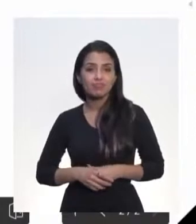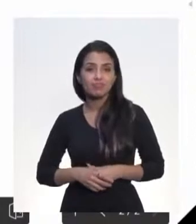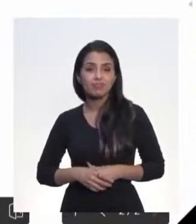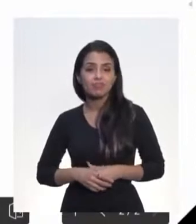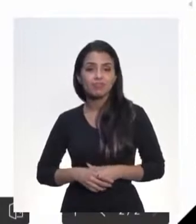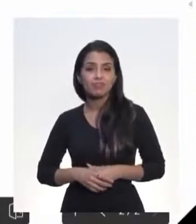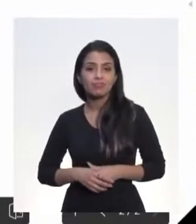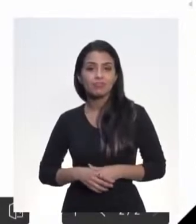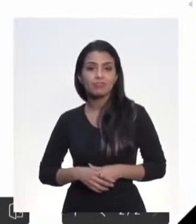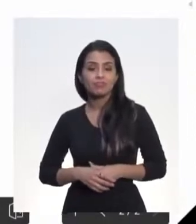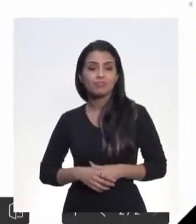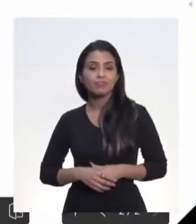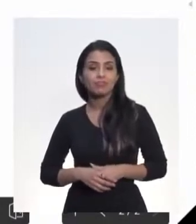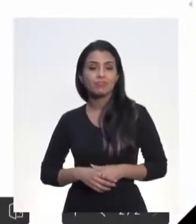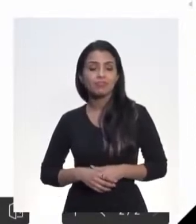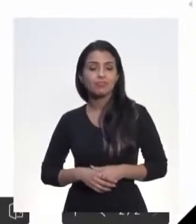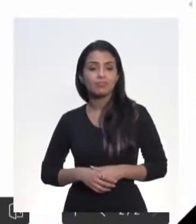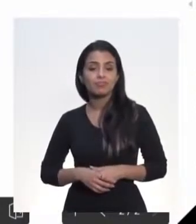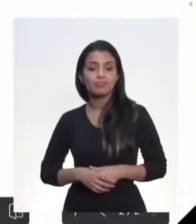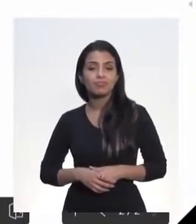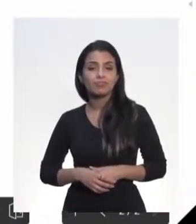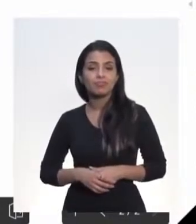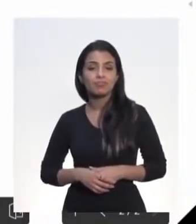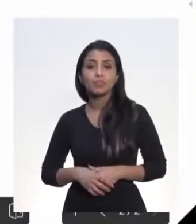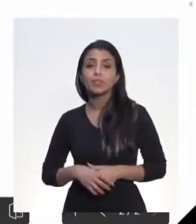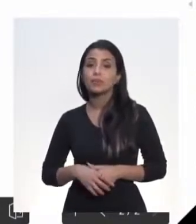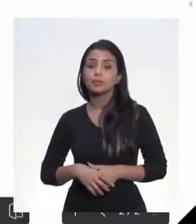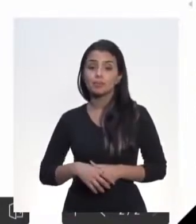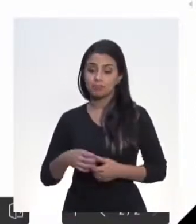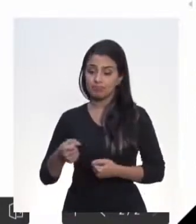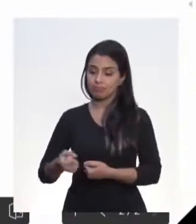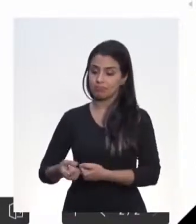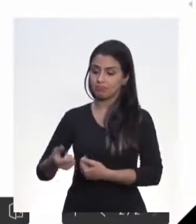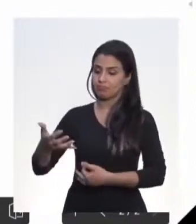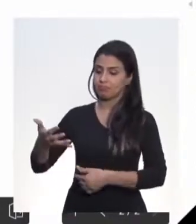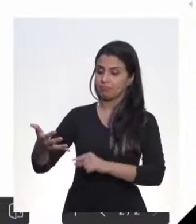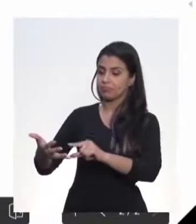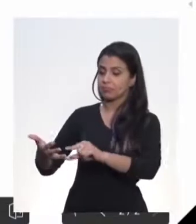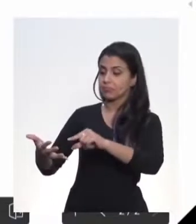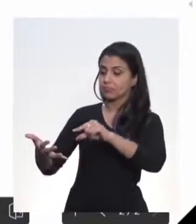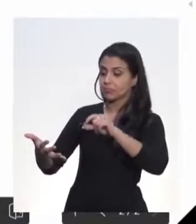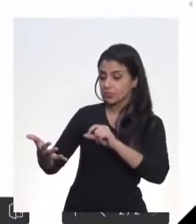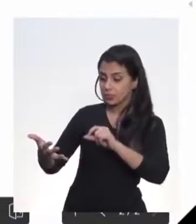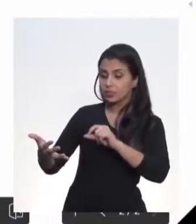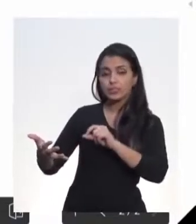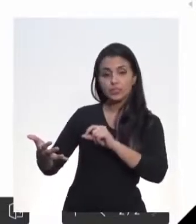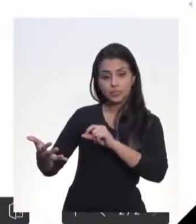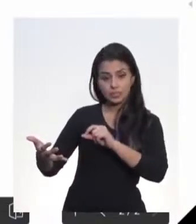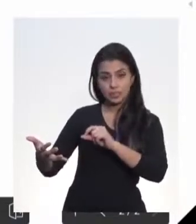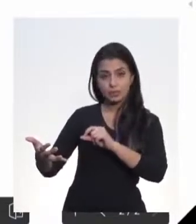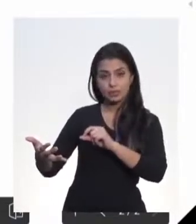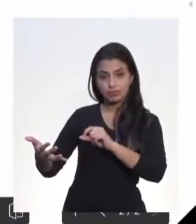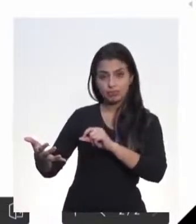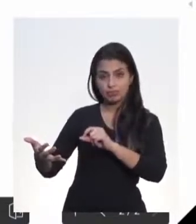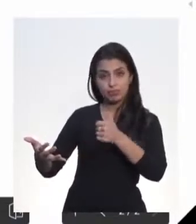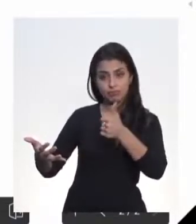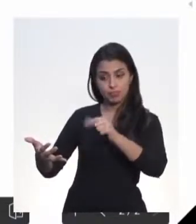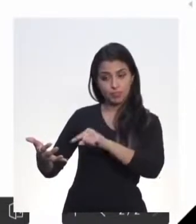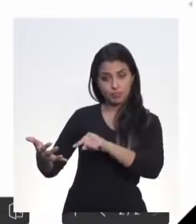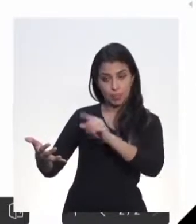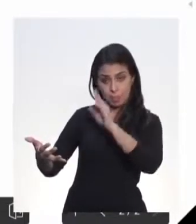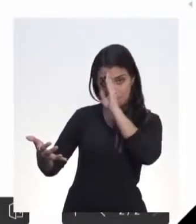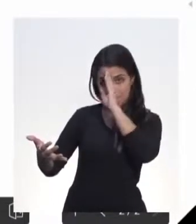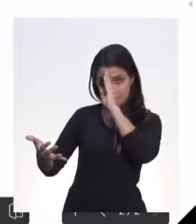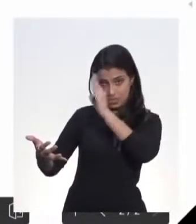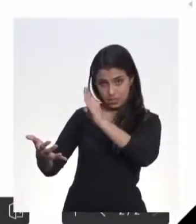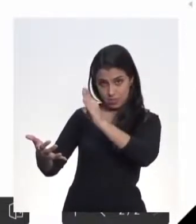muito, sua resposta. Então, olha só. Sua resposta foi selecionada no chat. Eu tenho aí a oração principal,